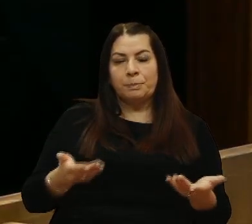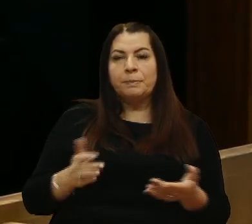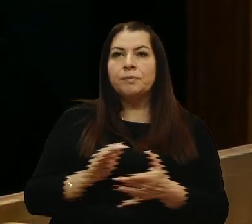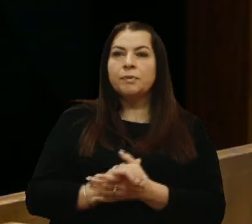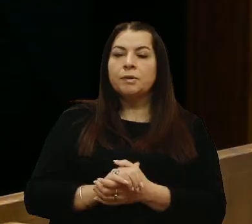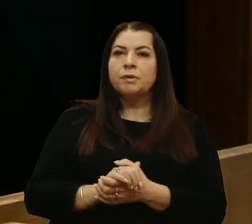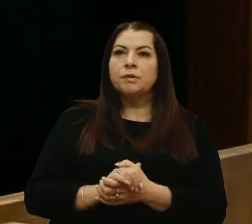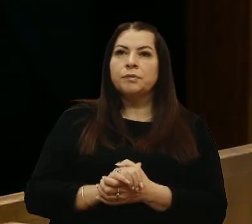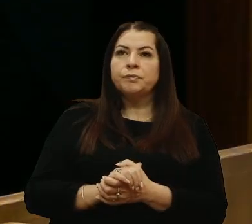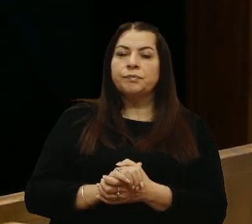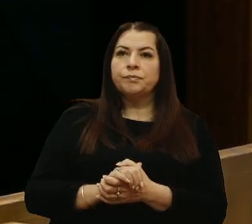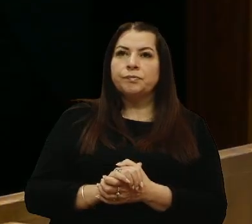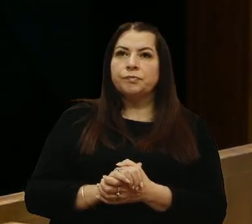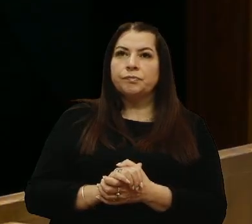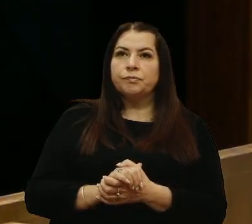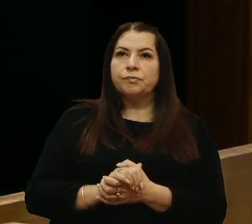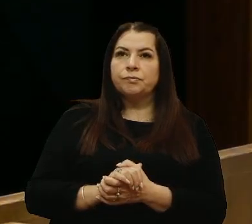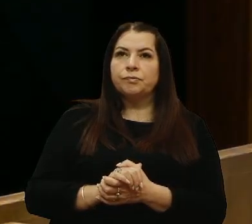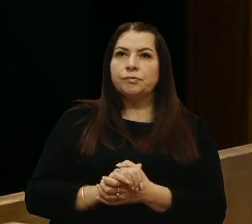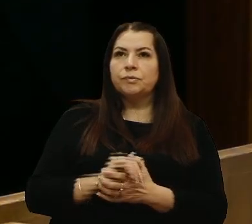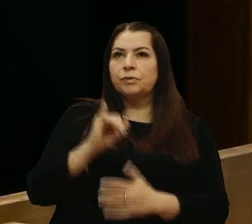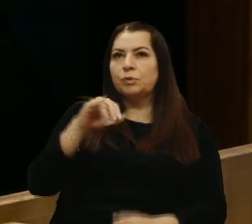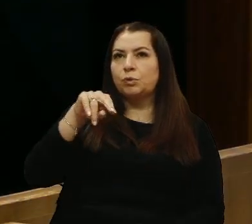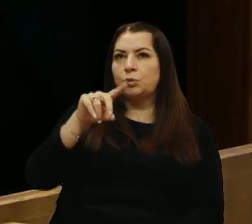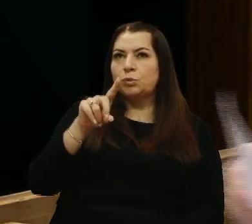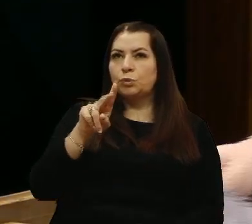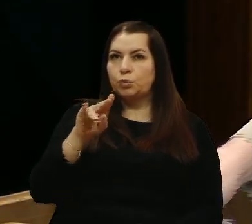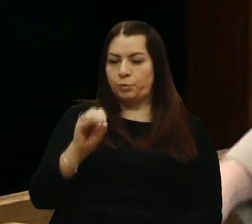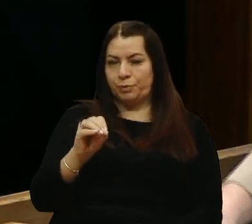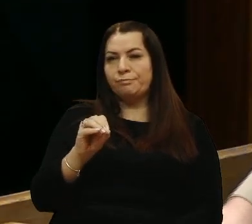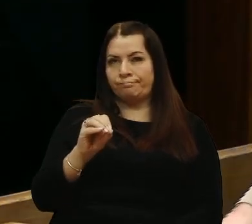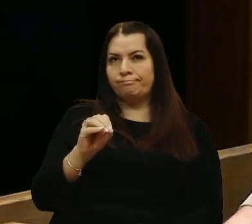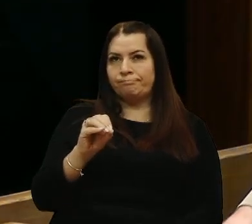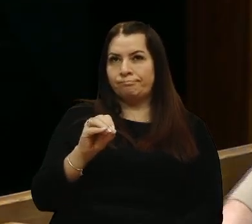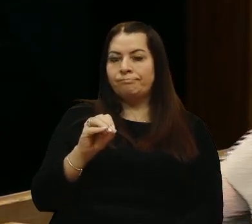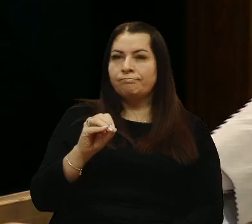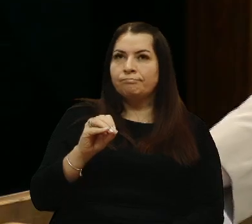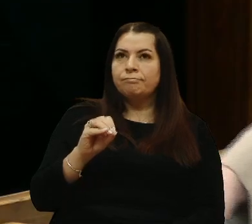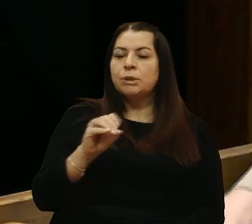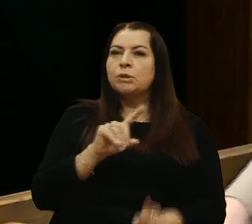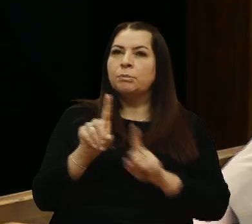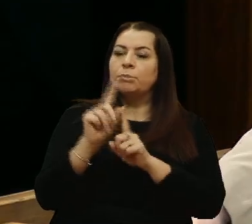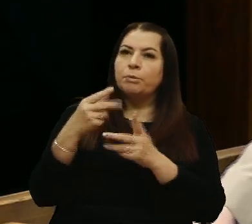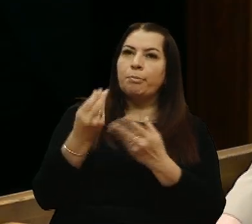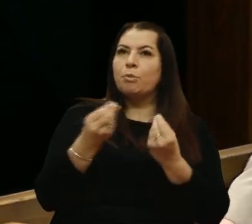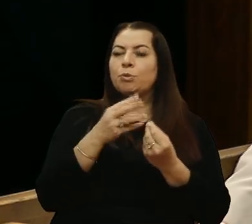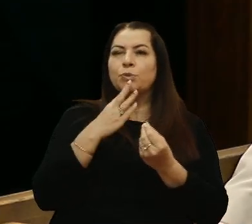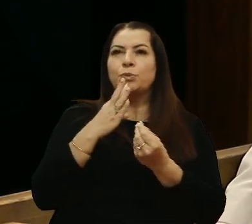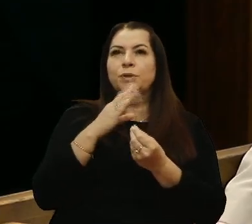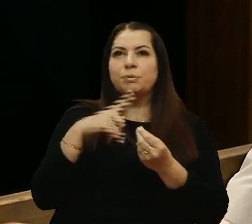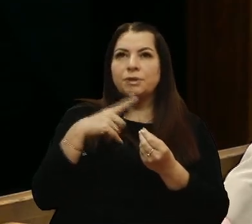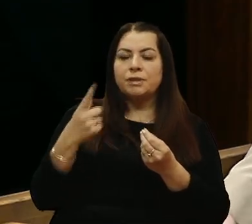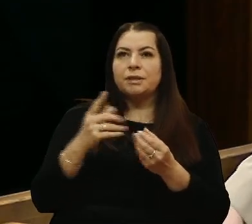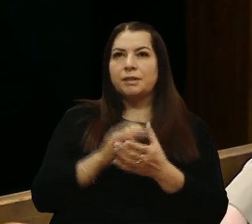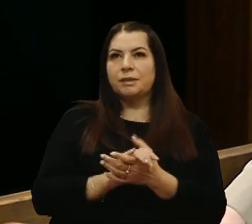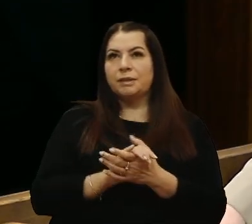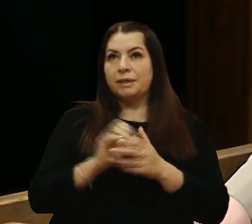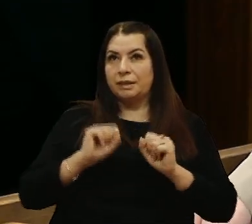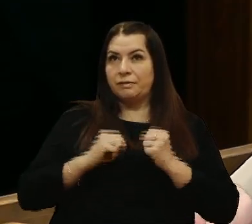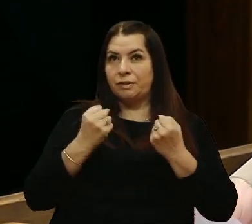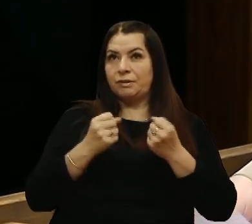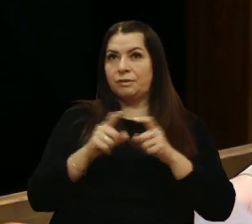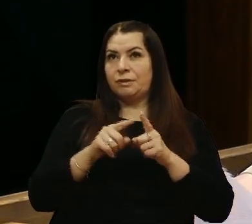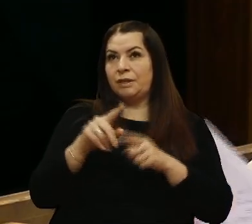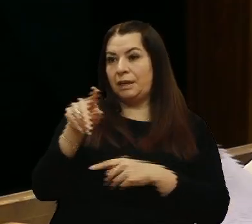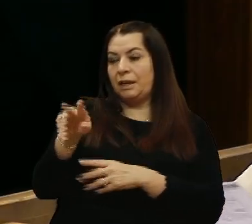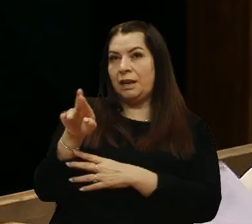E mais do que tudo, o indúbio no direito penal, embora aqueles que pouco conhecimento tenham defendam que ele é